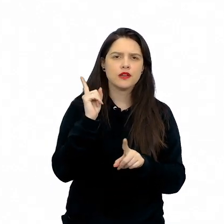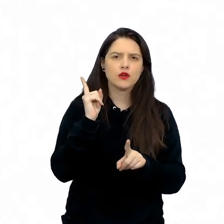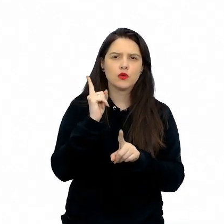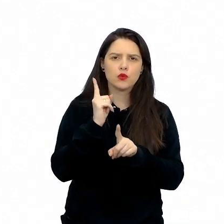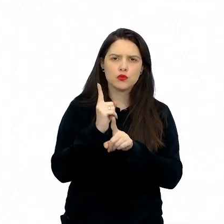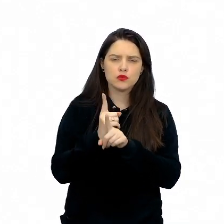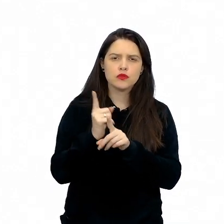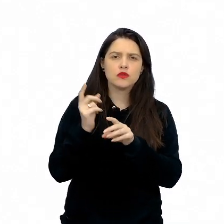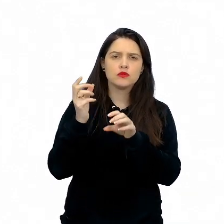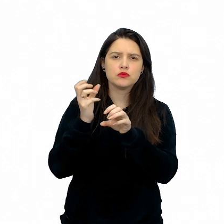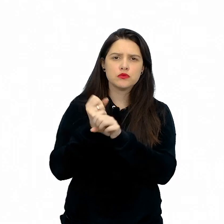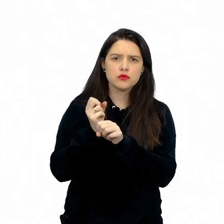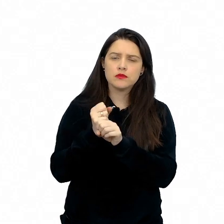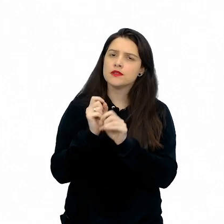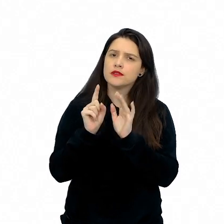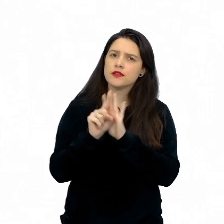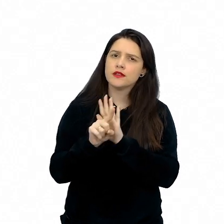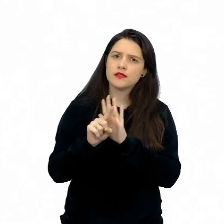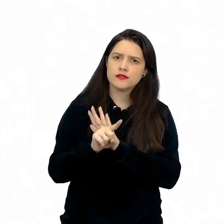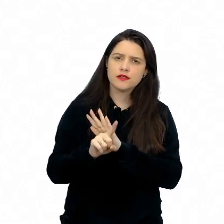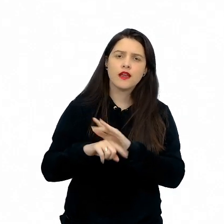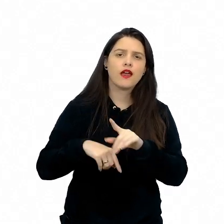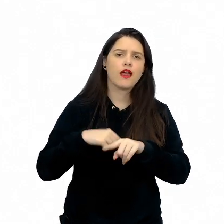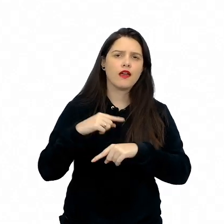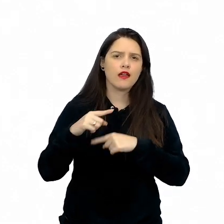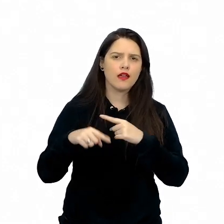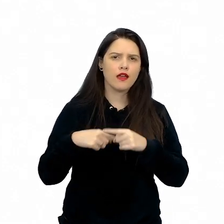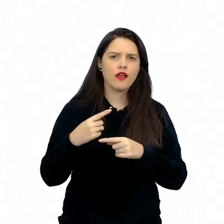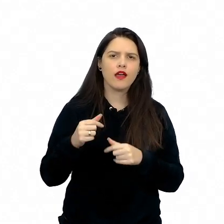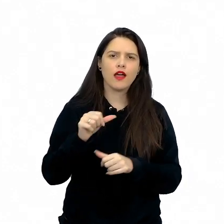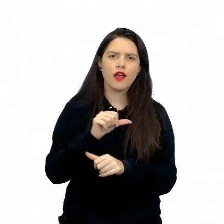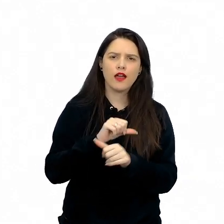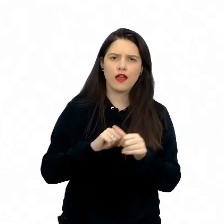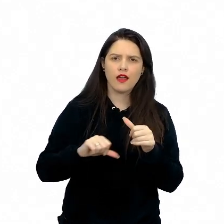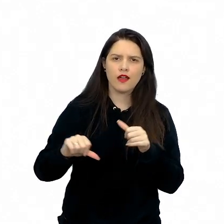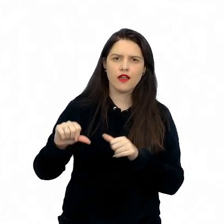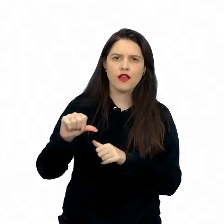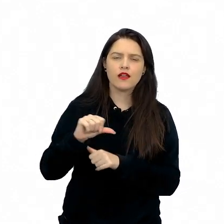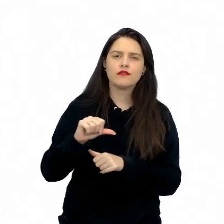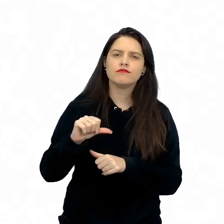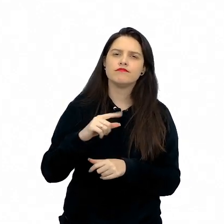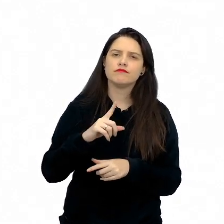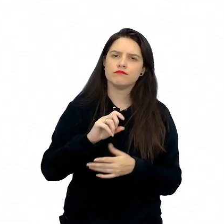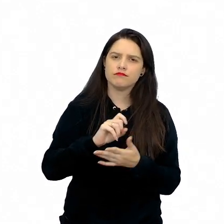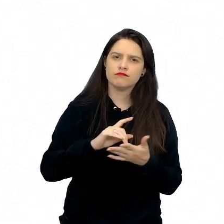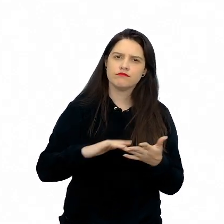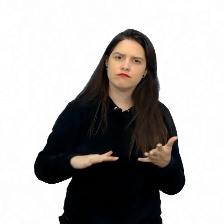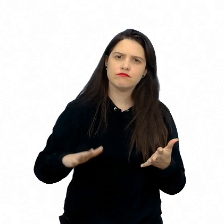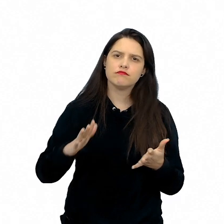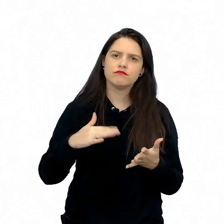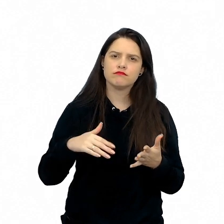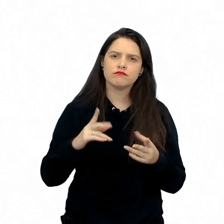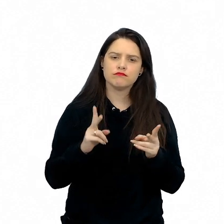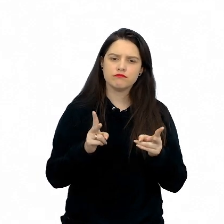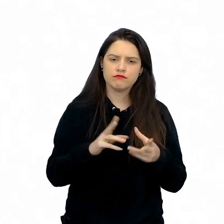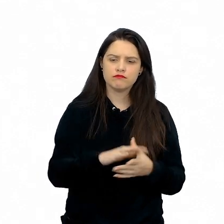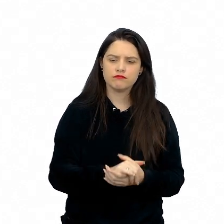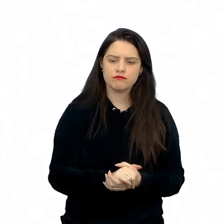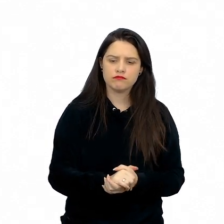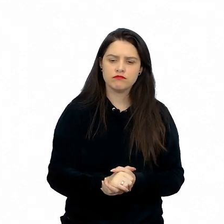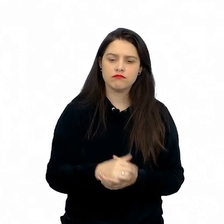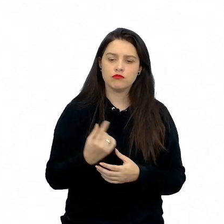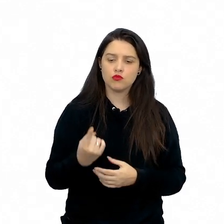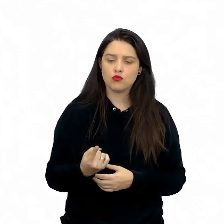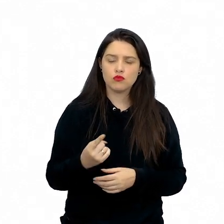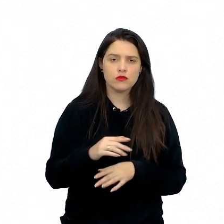numa única resposta. Isso é bom, a gente troca as atividades e vê se alguém fez numa